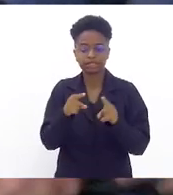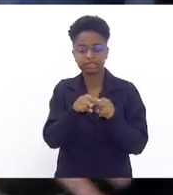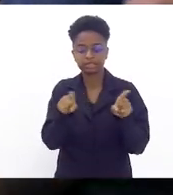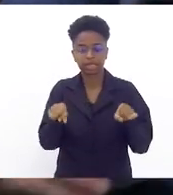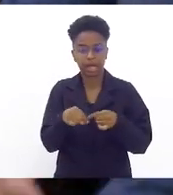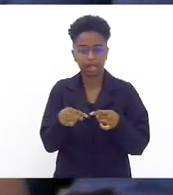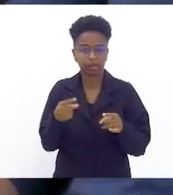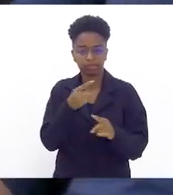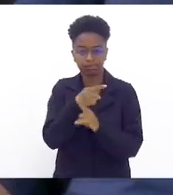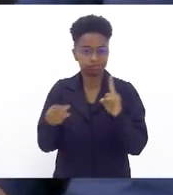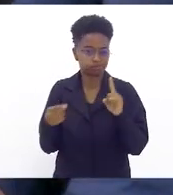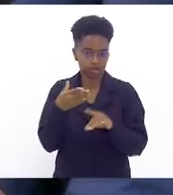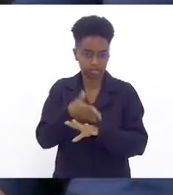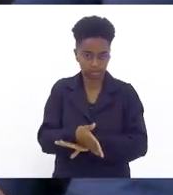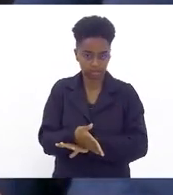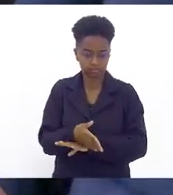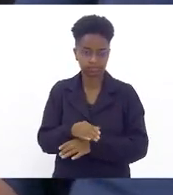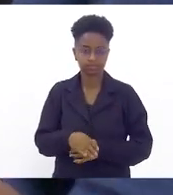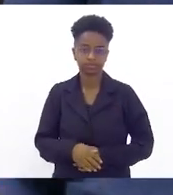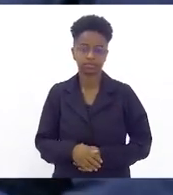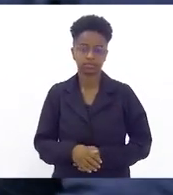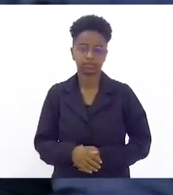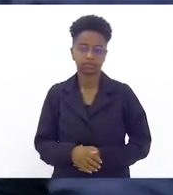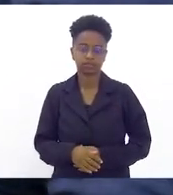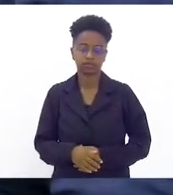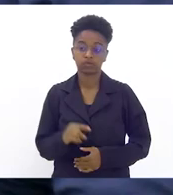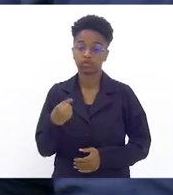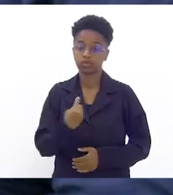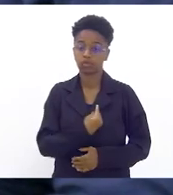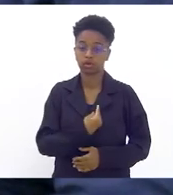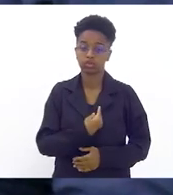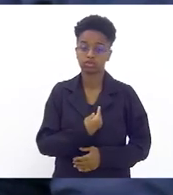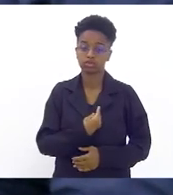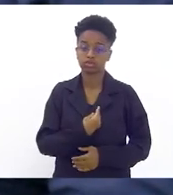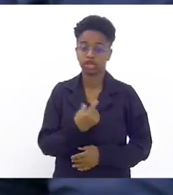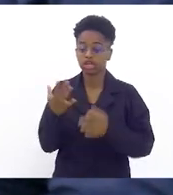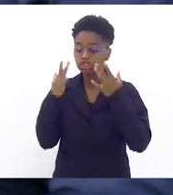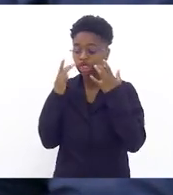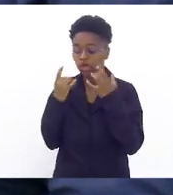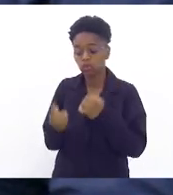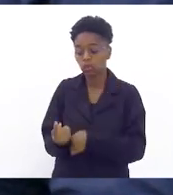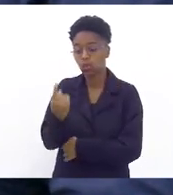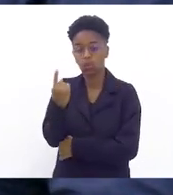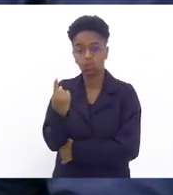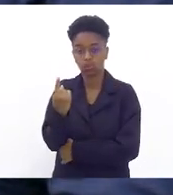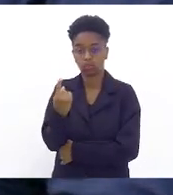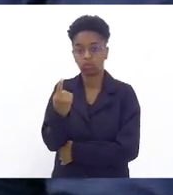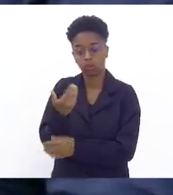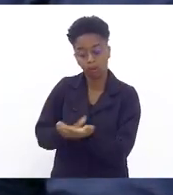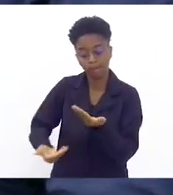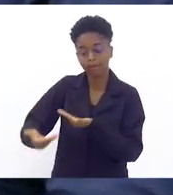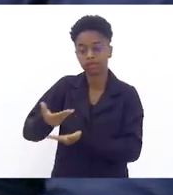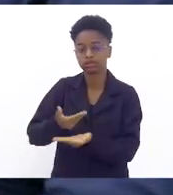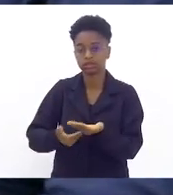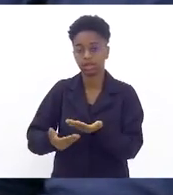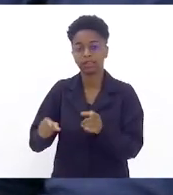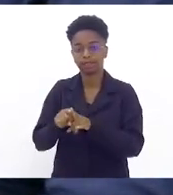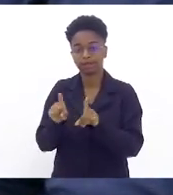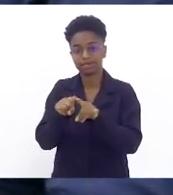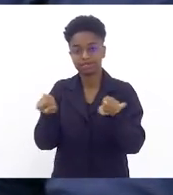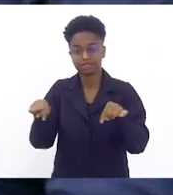eh interditadas é a gente tá dividindo esses esse teatro esse único teatro e essa sala de